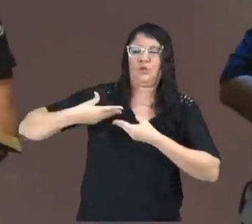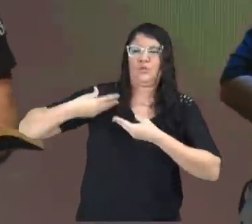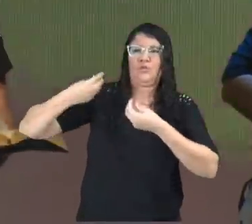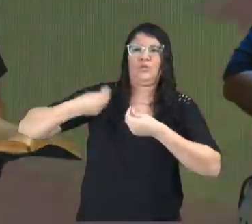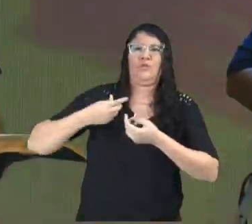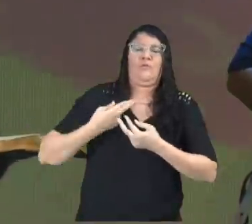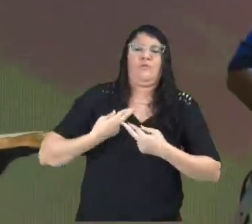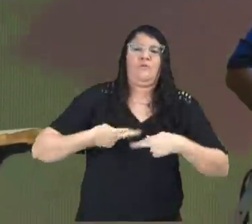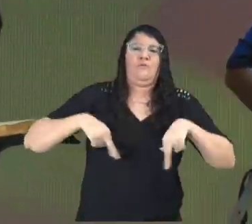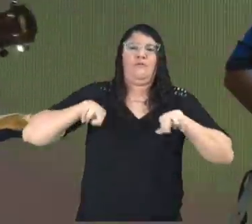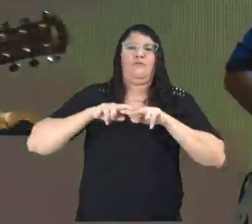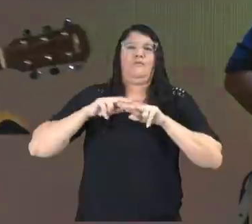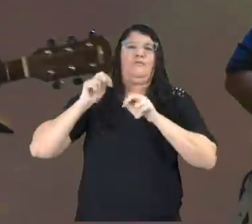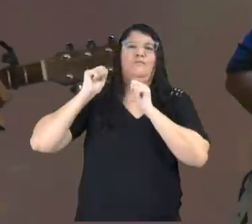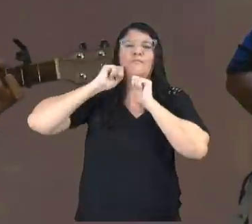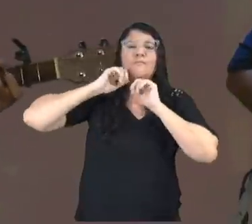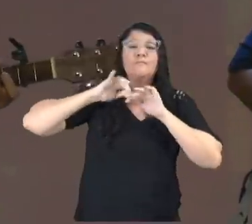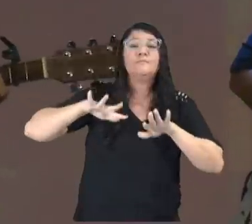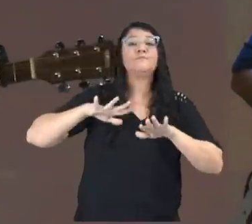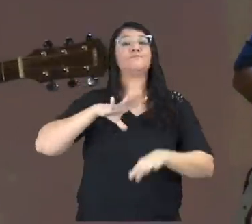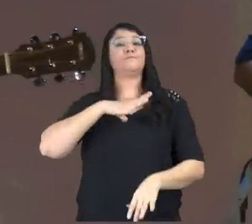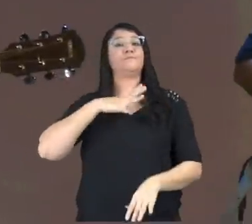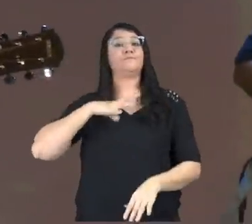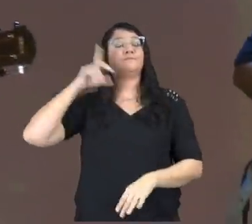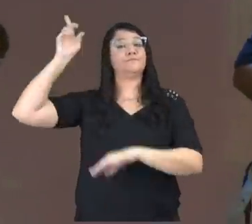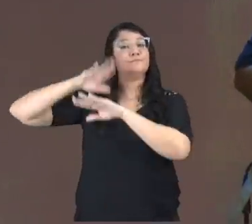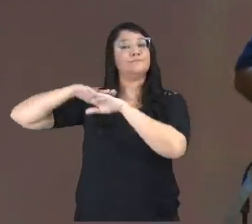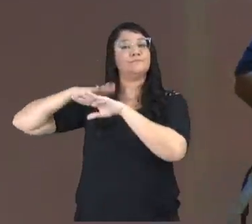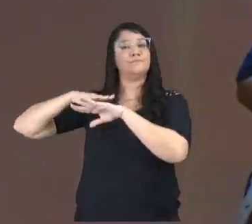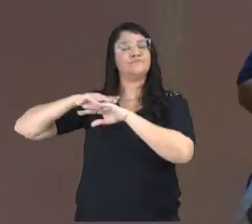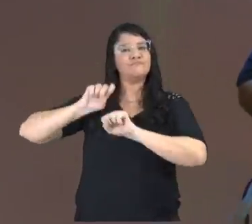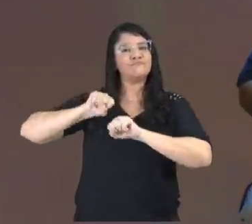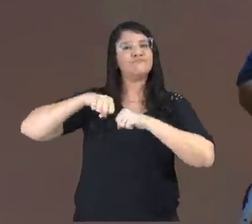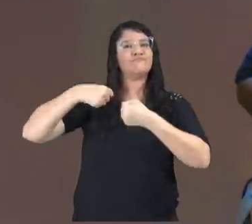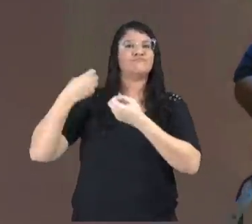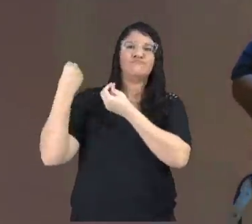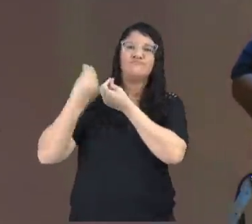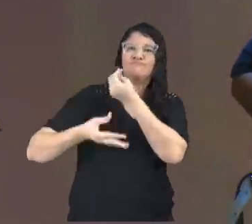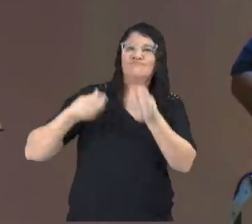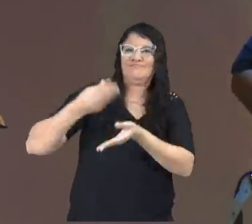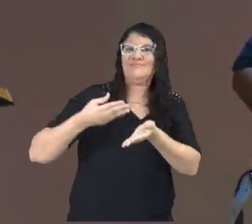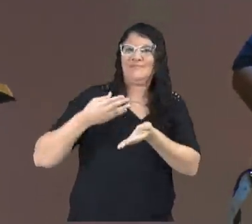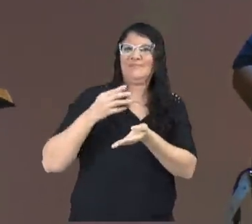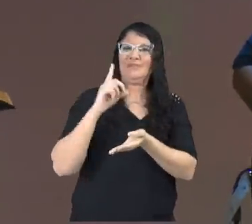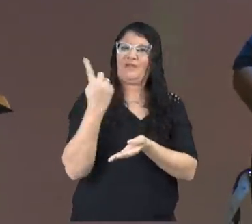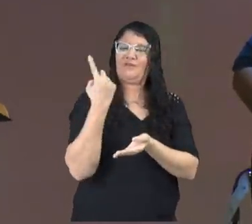Deus, muita coragem vinda do céu. E ele diz,